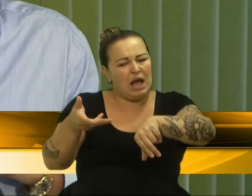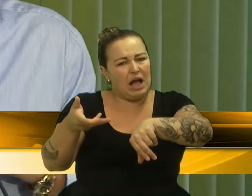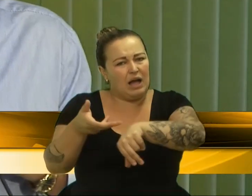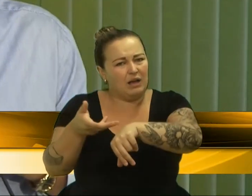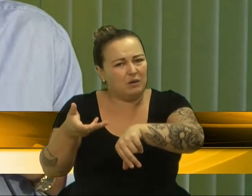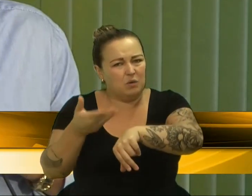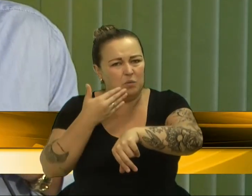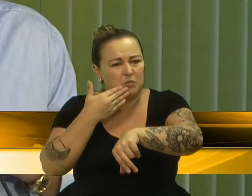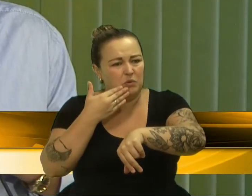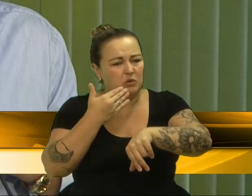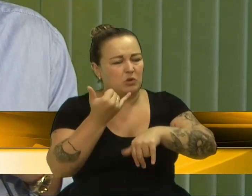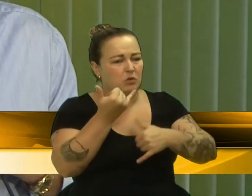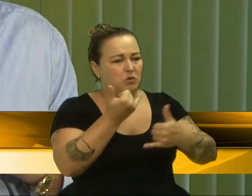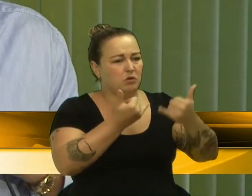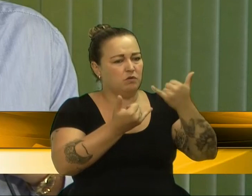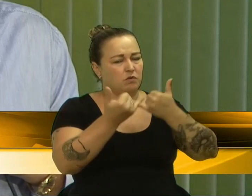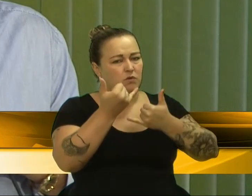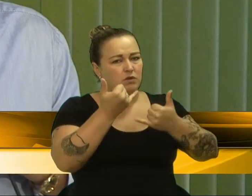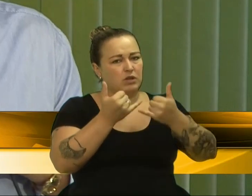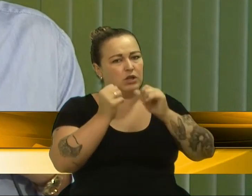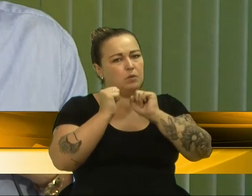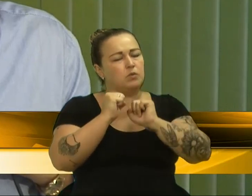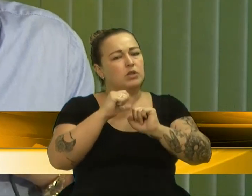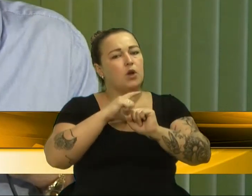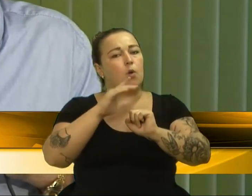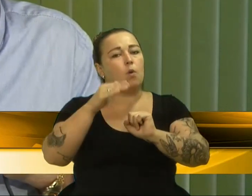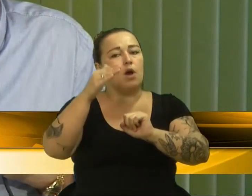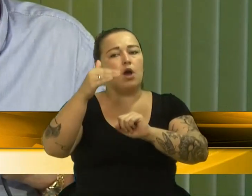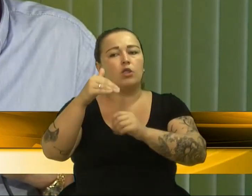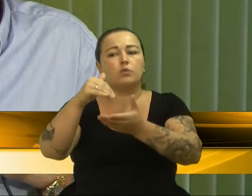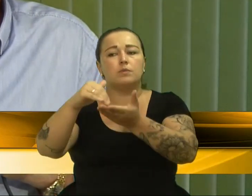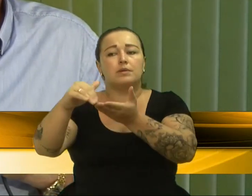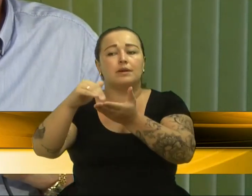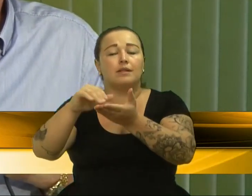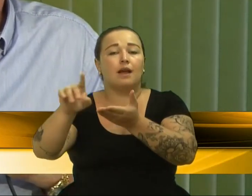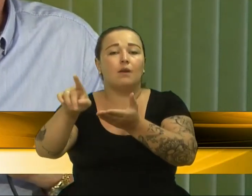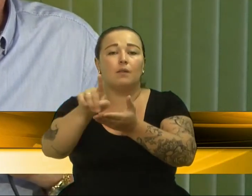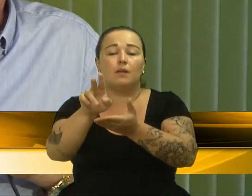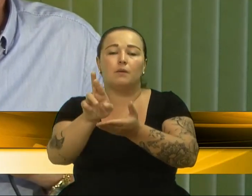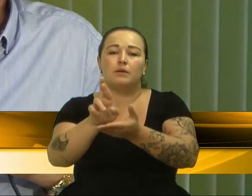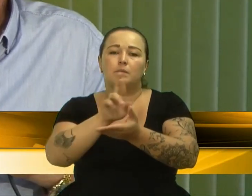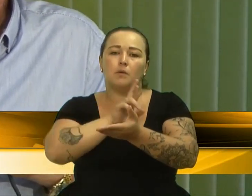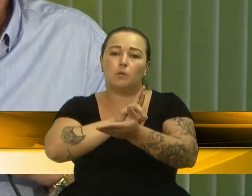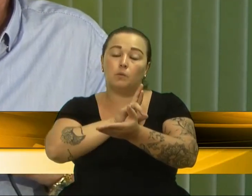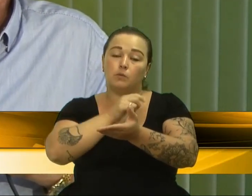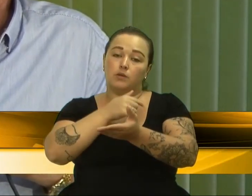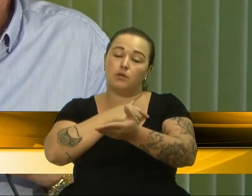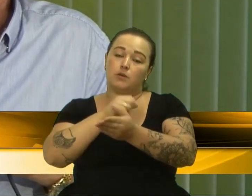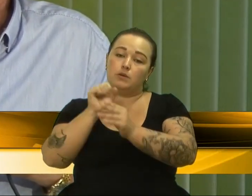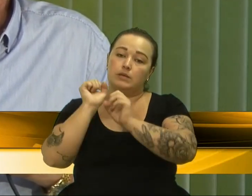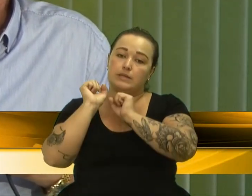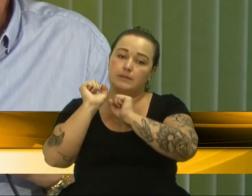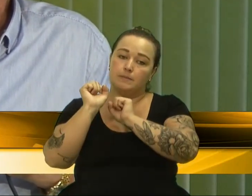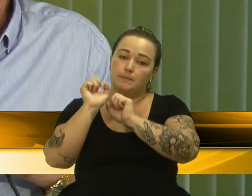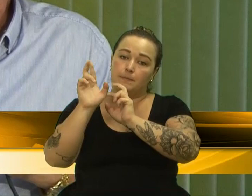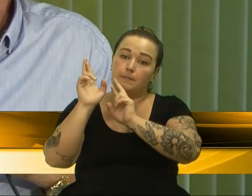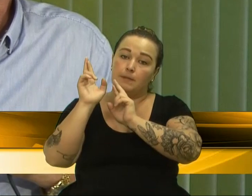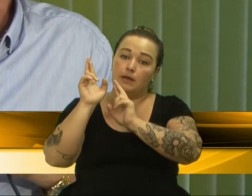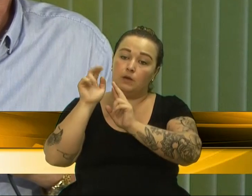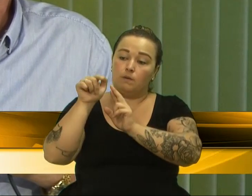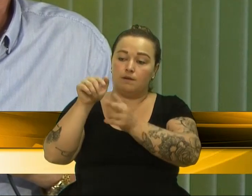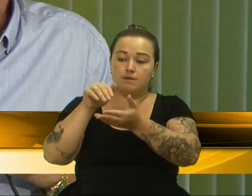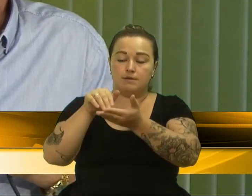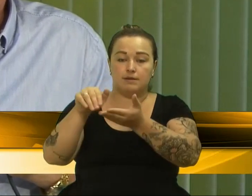ser quando um secretário não dá resposta, né? Espero que esse vereador, essa secretária, enfim,